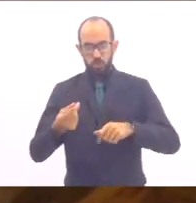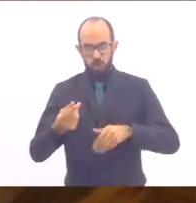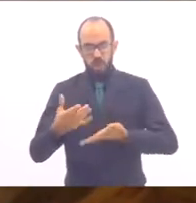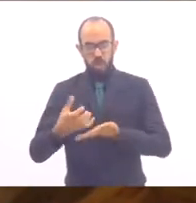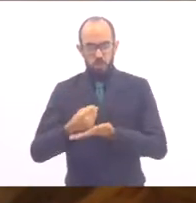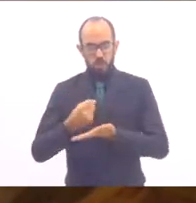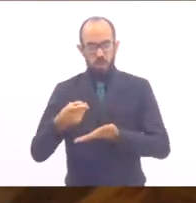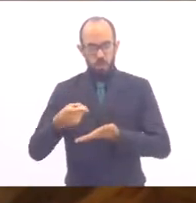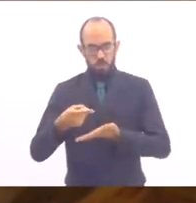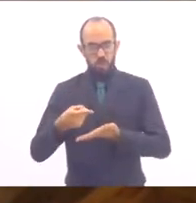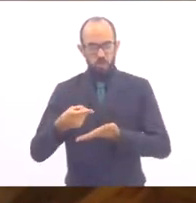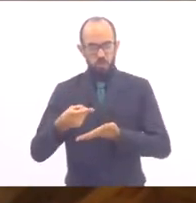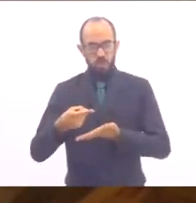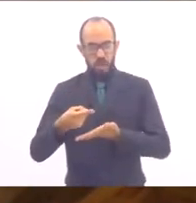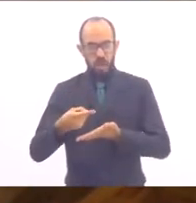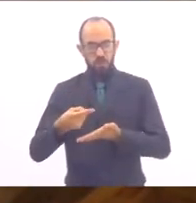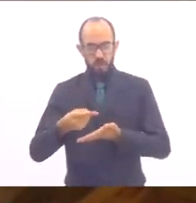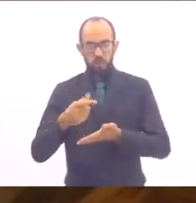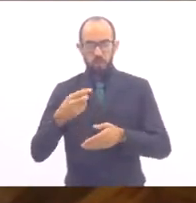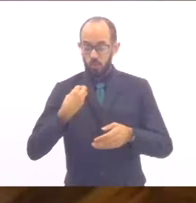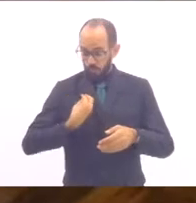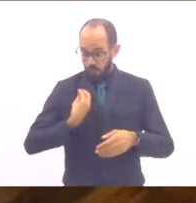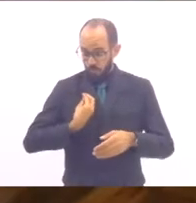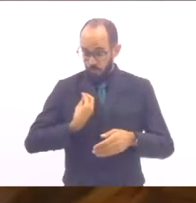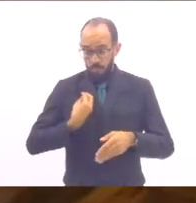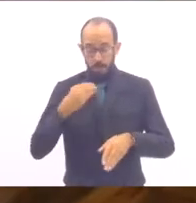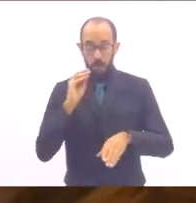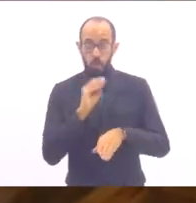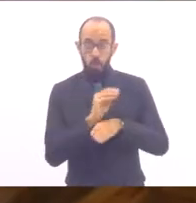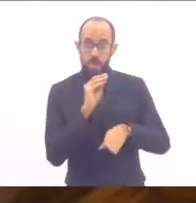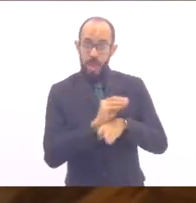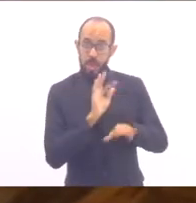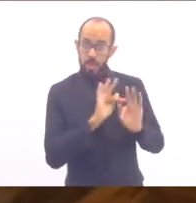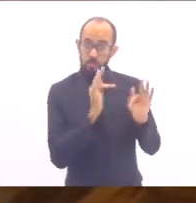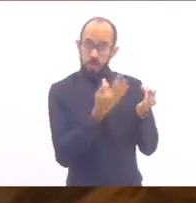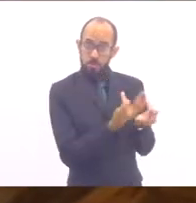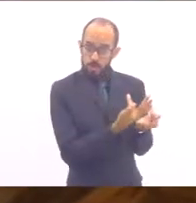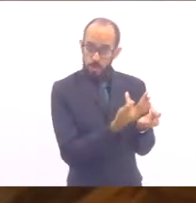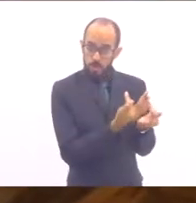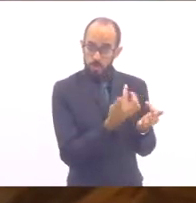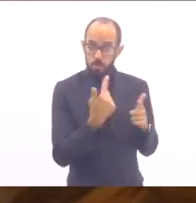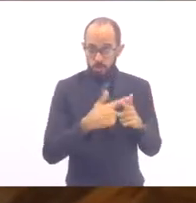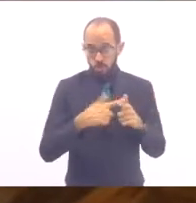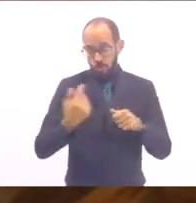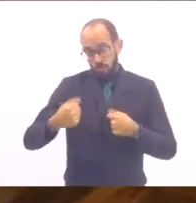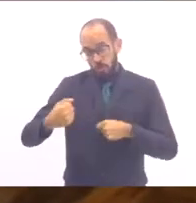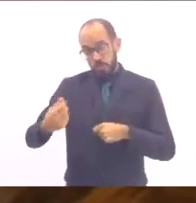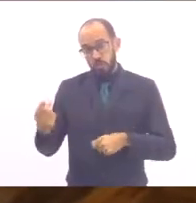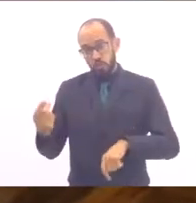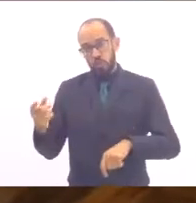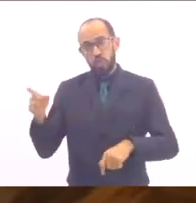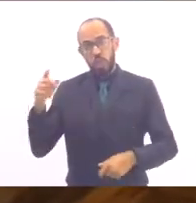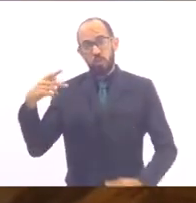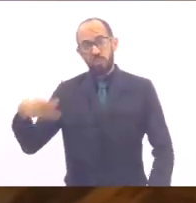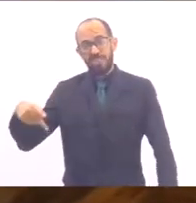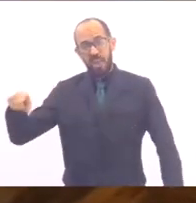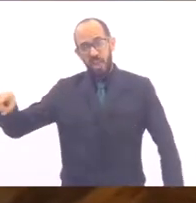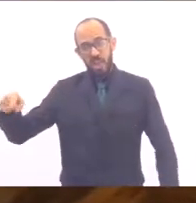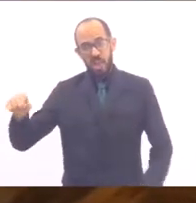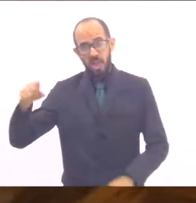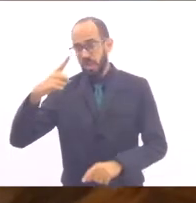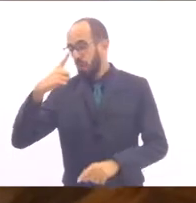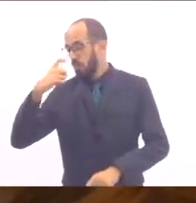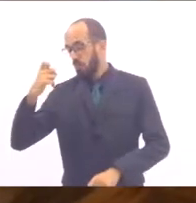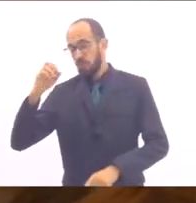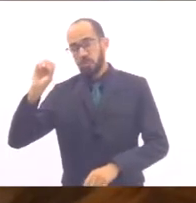que a gente vive diretamente do material do reciclado. A gente come do nosso, que se